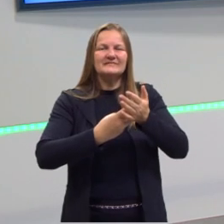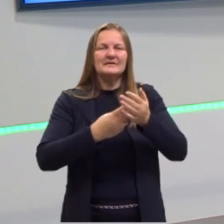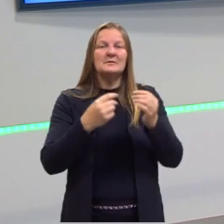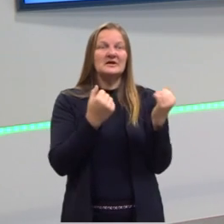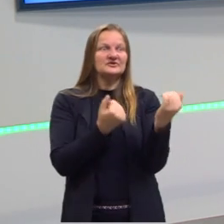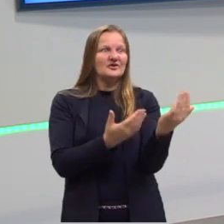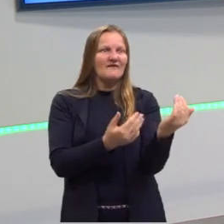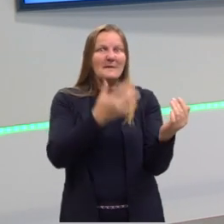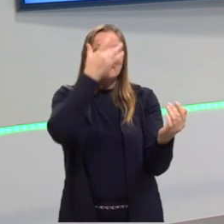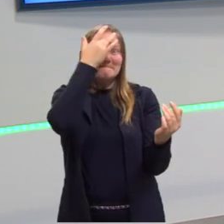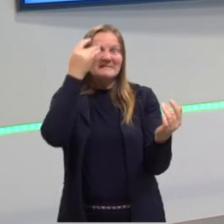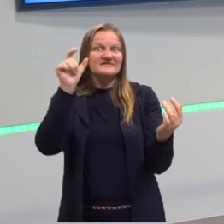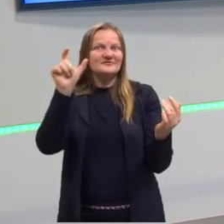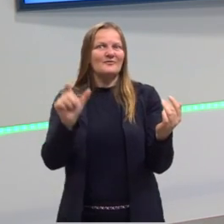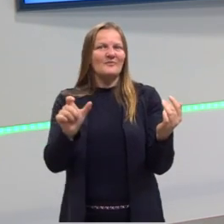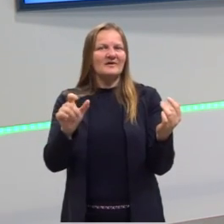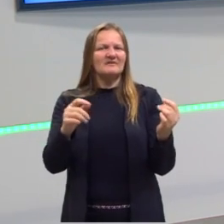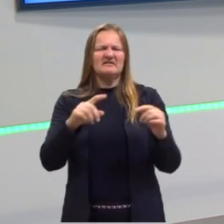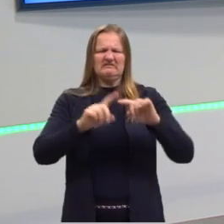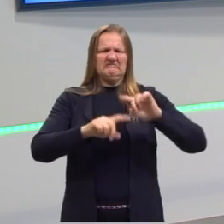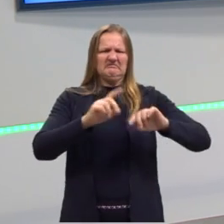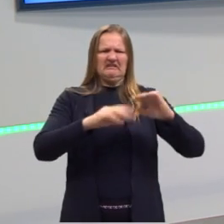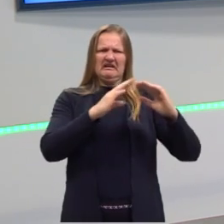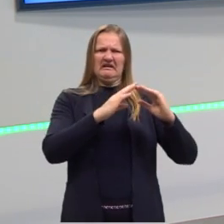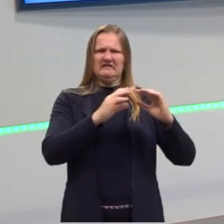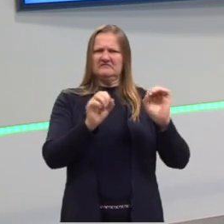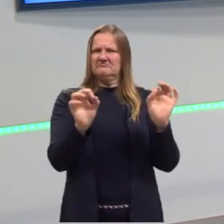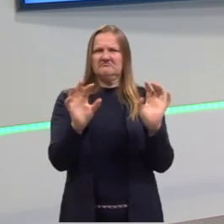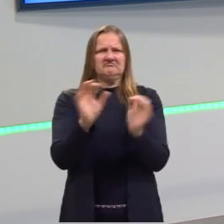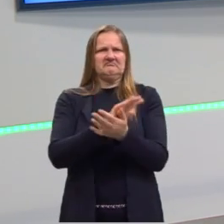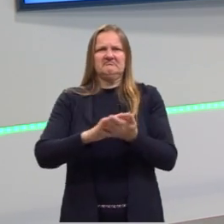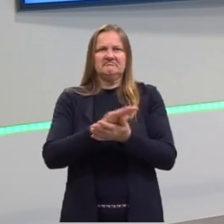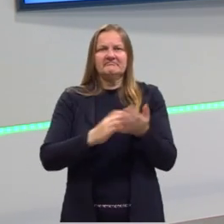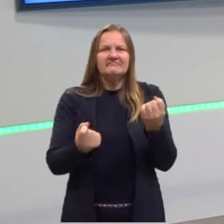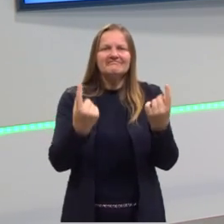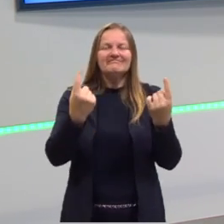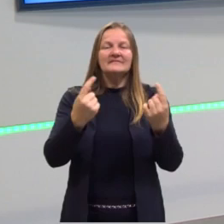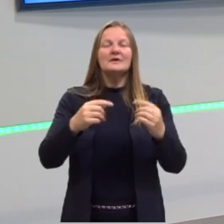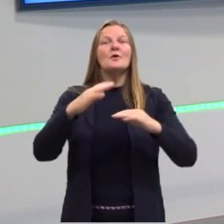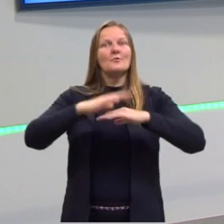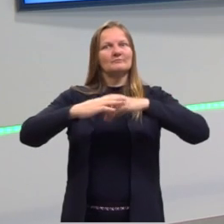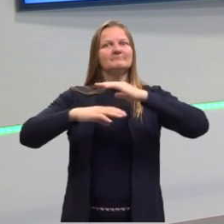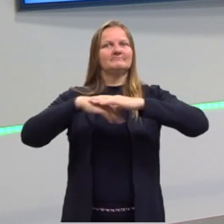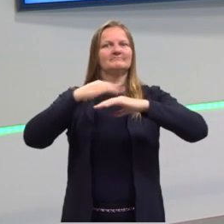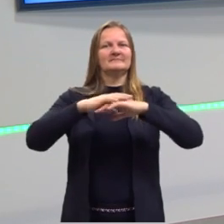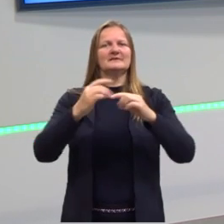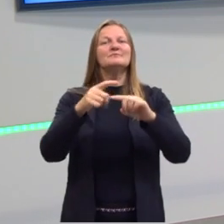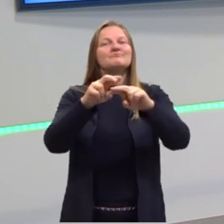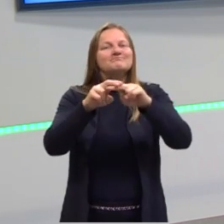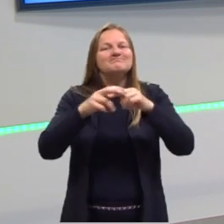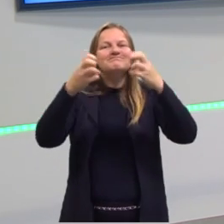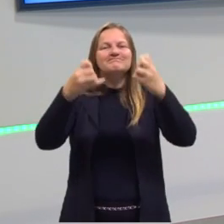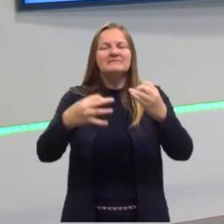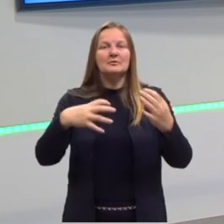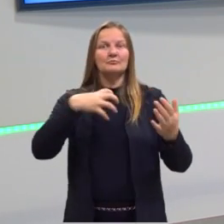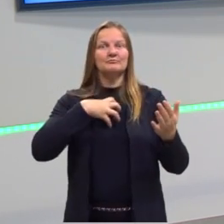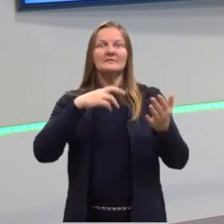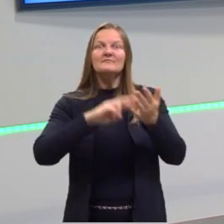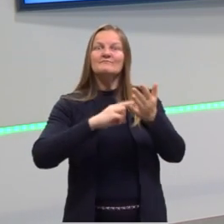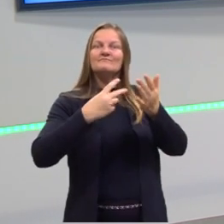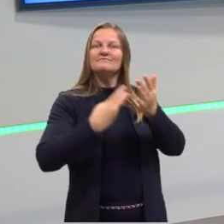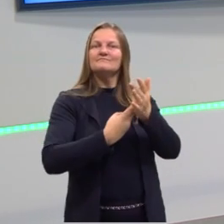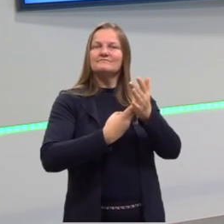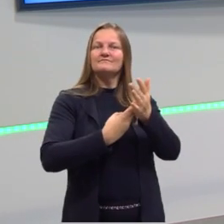pessoas e não a objetos ou no caso aqui construções Por que semanticamente